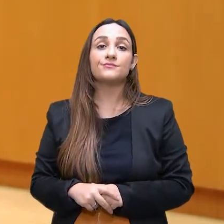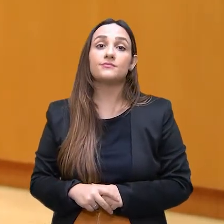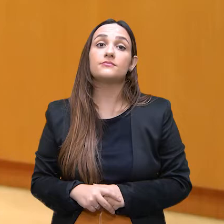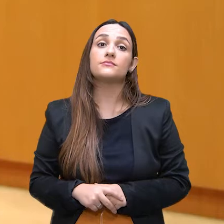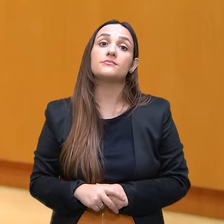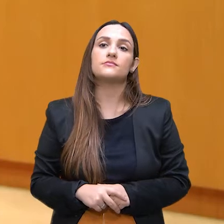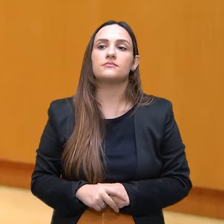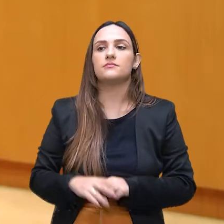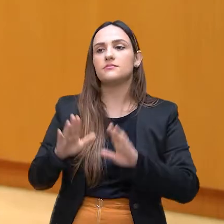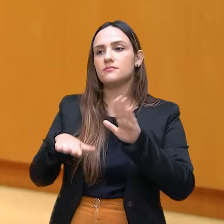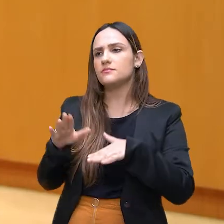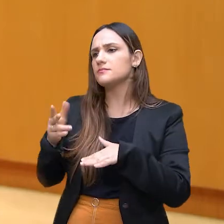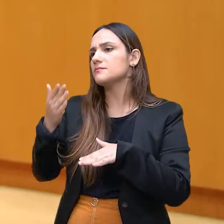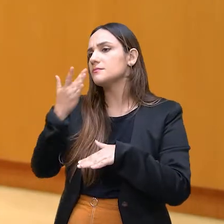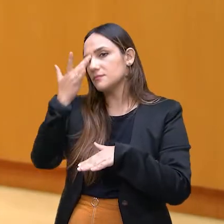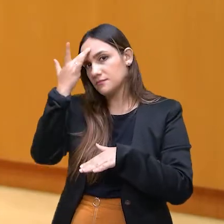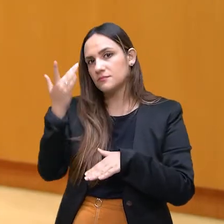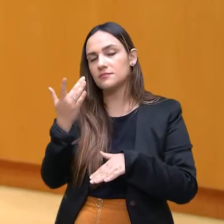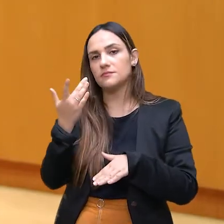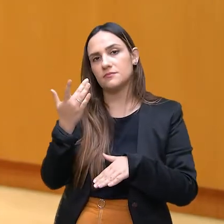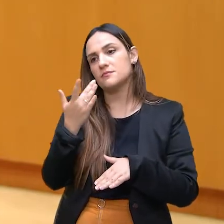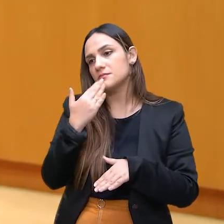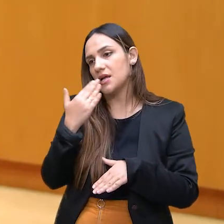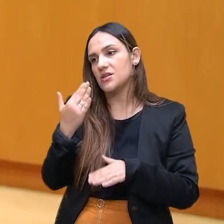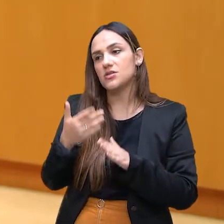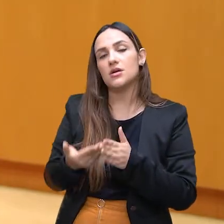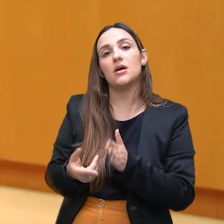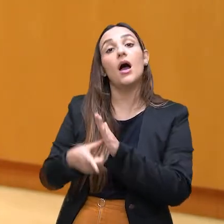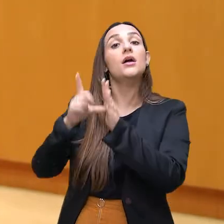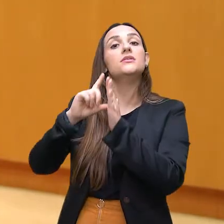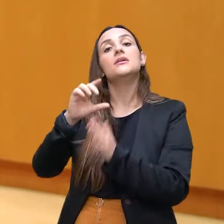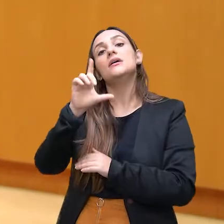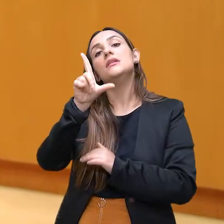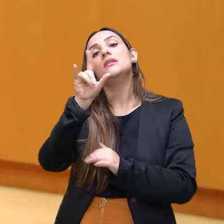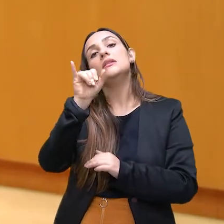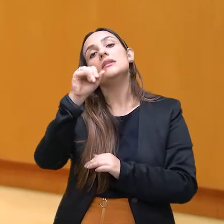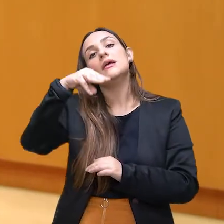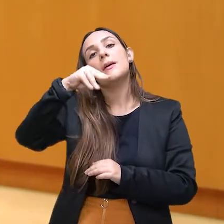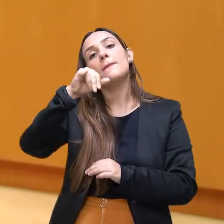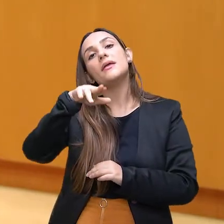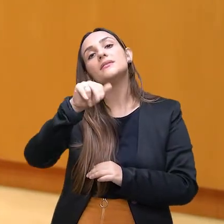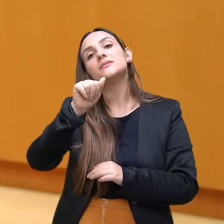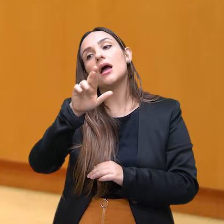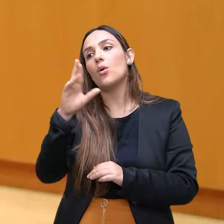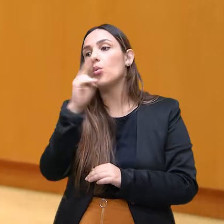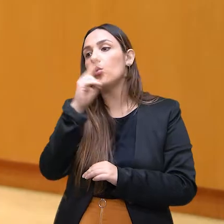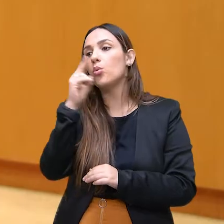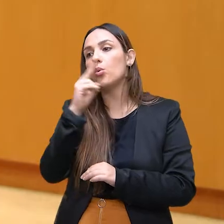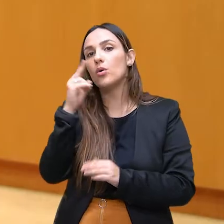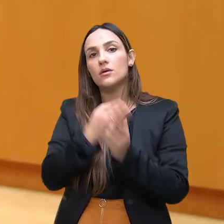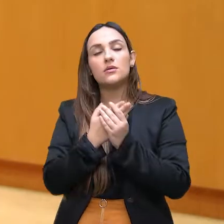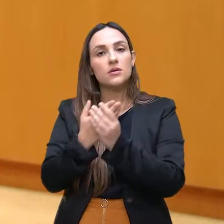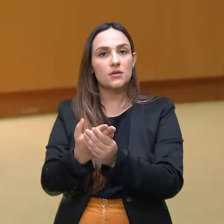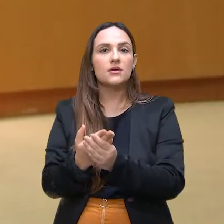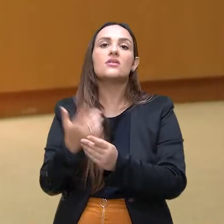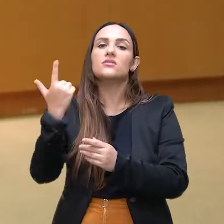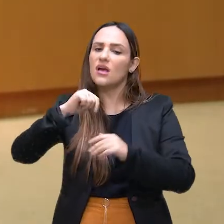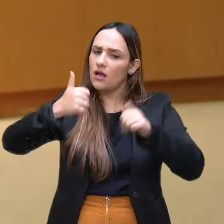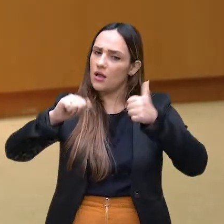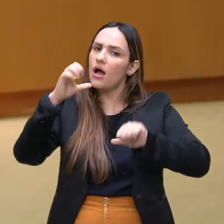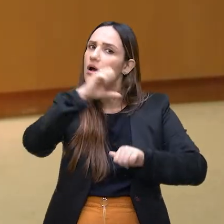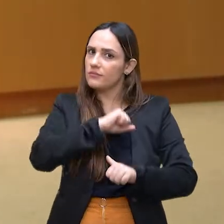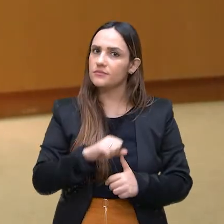normalmente há pedido de liminar, de antecipação de tutela. E isso é analisado assim, bastante rapidamente.